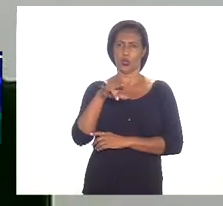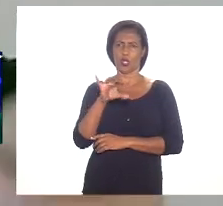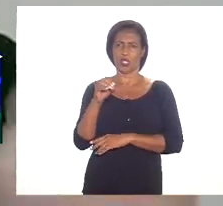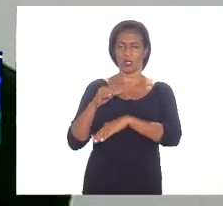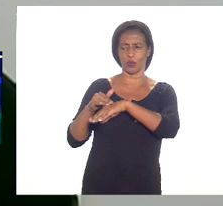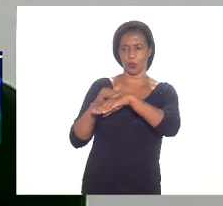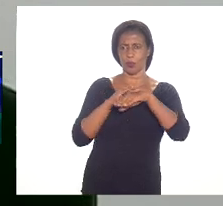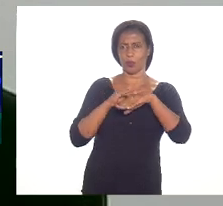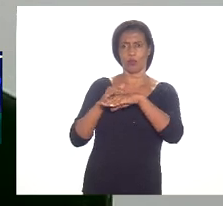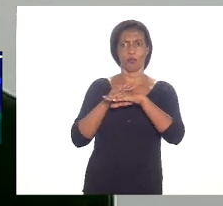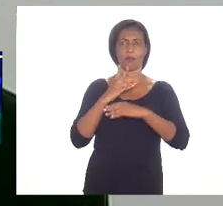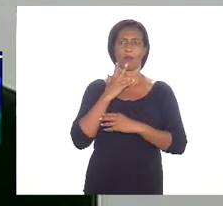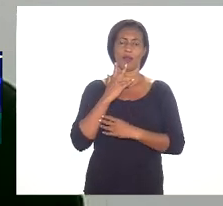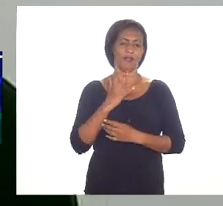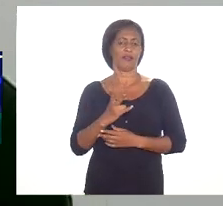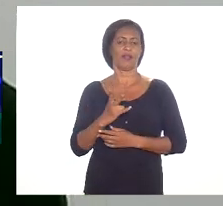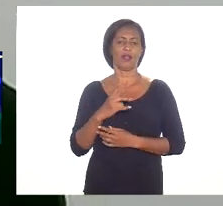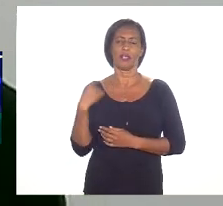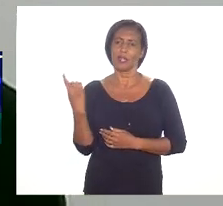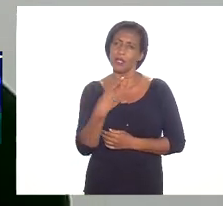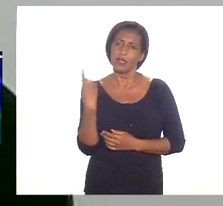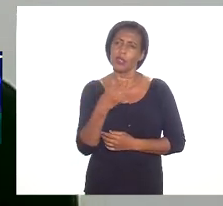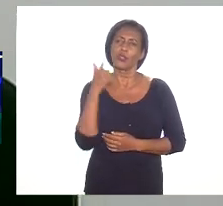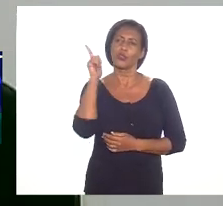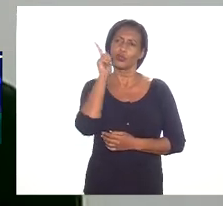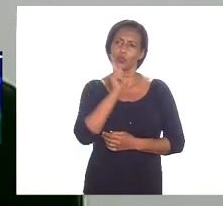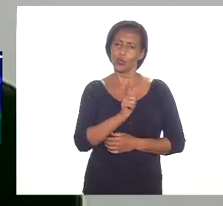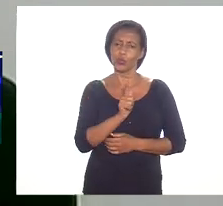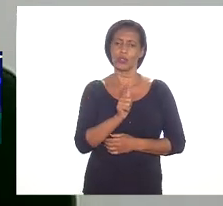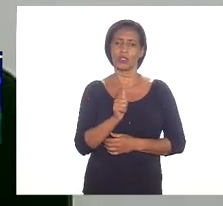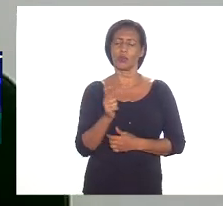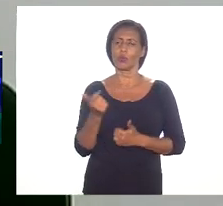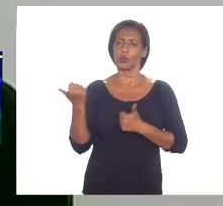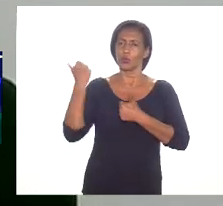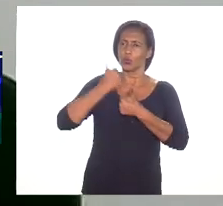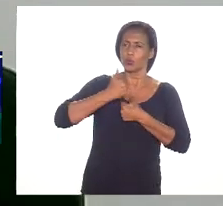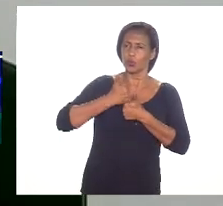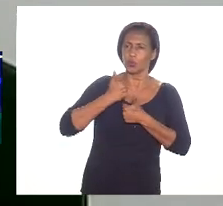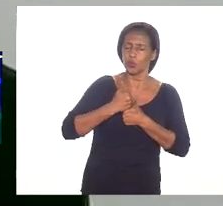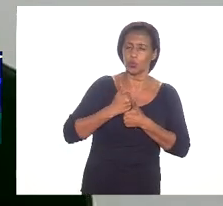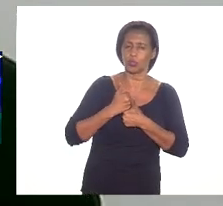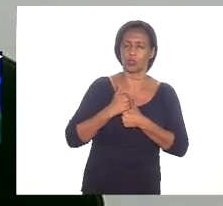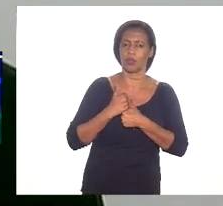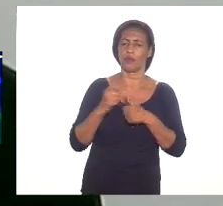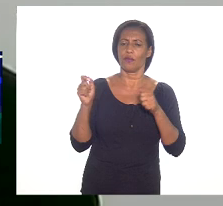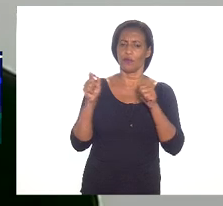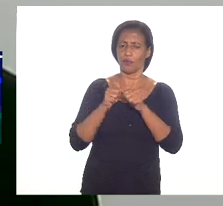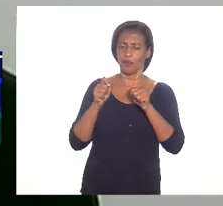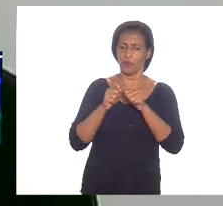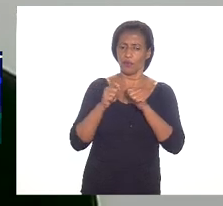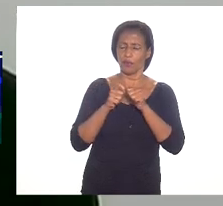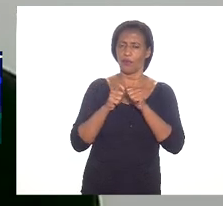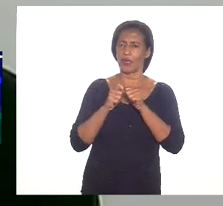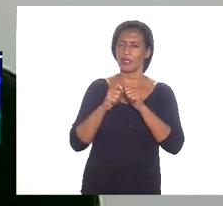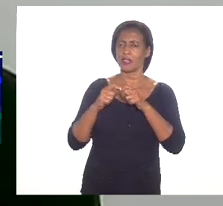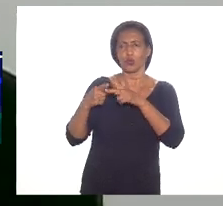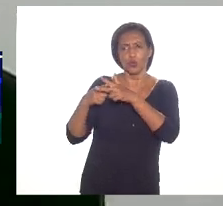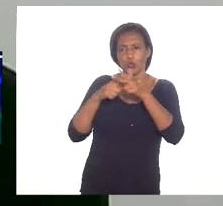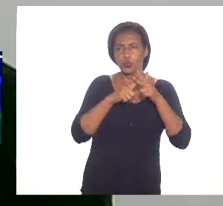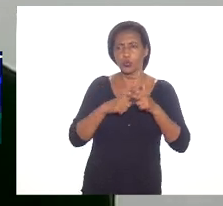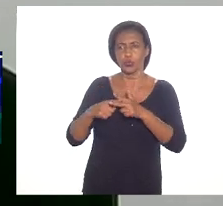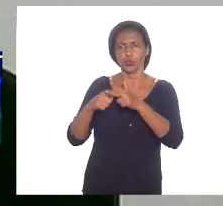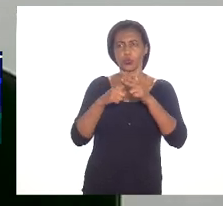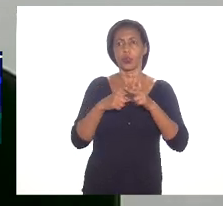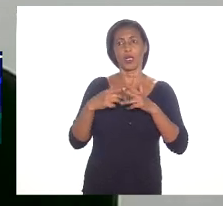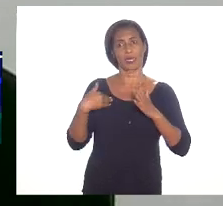para inclusive dizer a ele que nós conseguimos o texto do substitutivo fazer as e as acomodações então eu